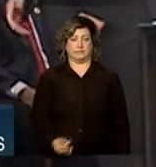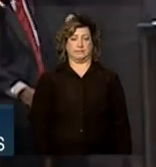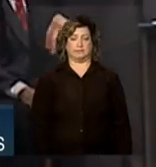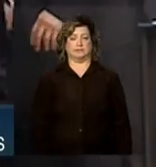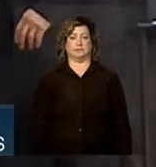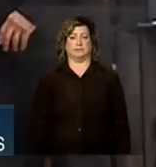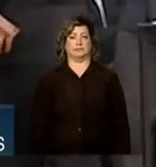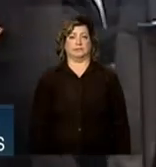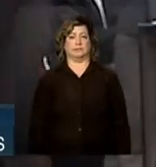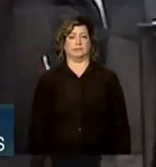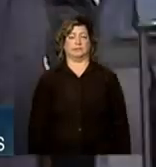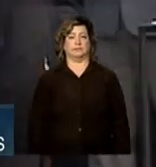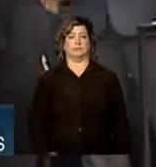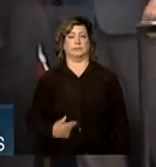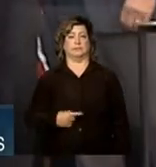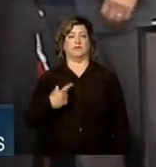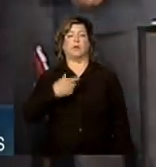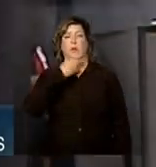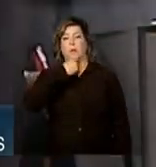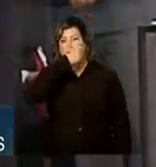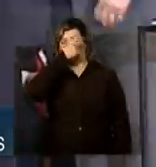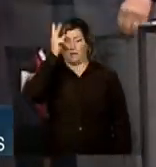Ivete Falha, Sérgio Marasca.